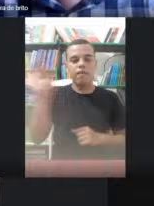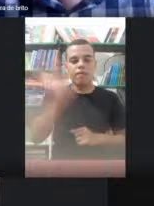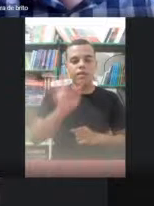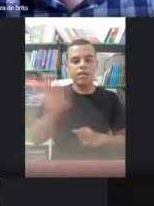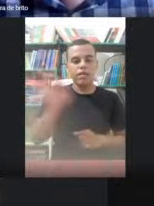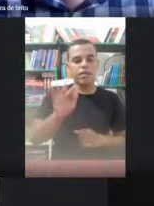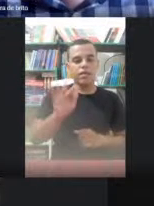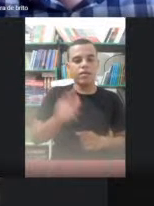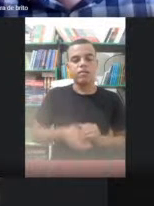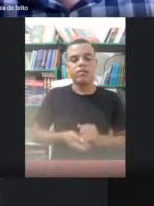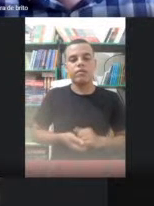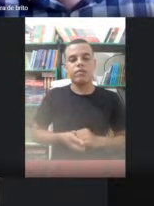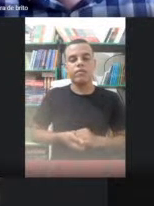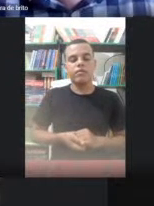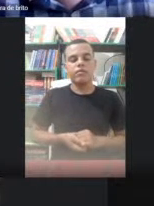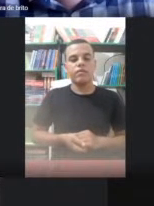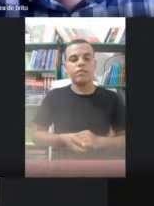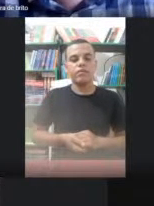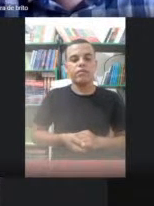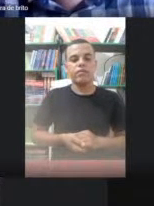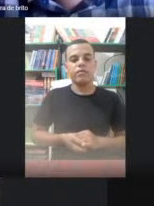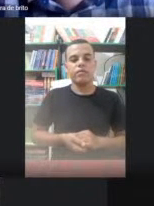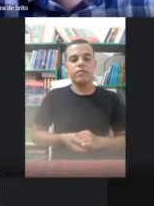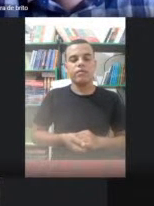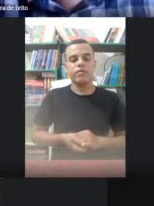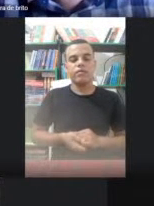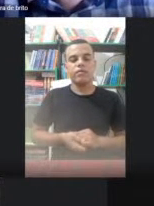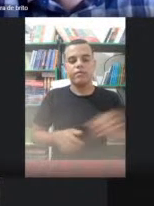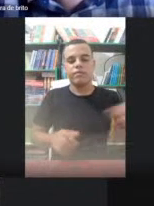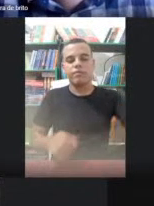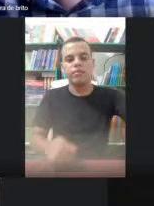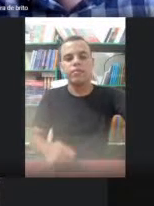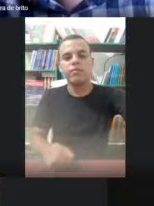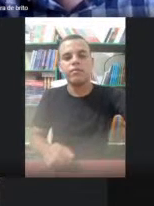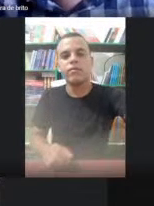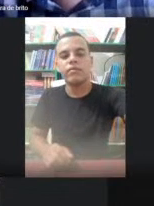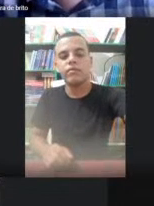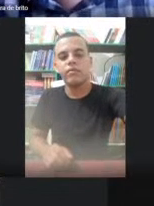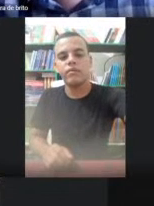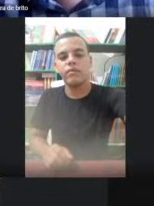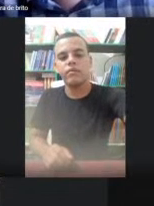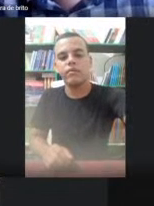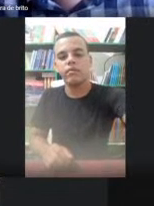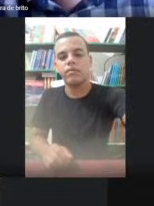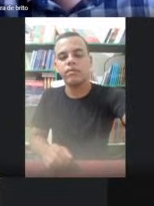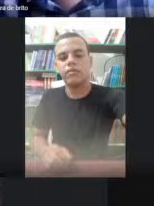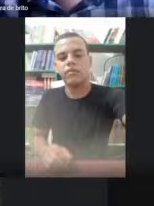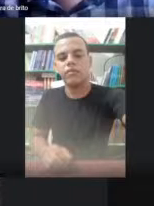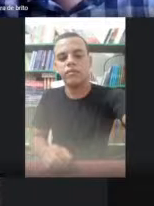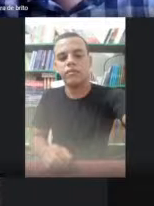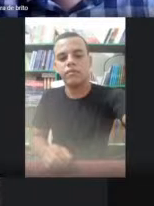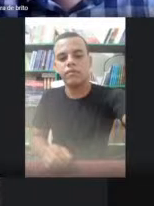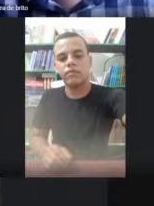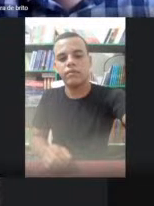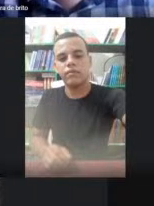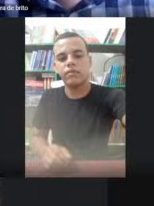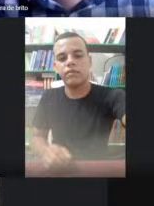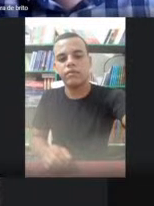pouquinho, né, do quanto a sífilis é um desafio também na produção de conhecimento, na reflexão, né? São séculos